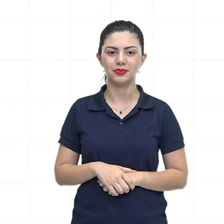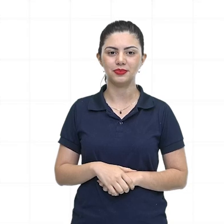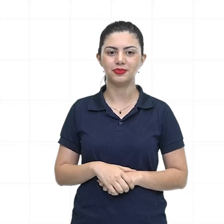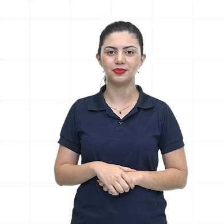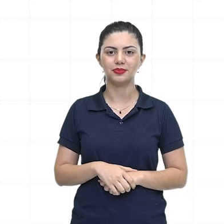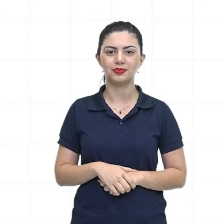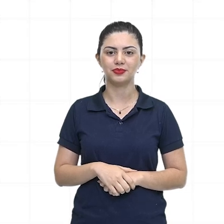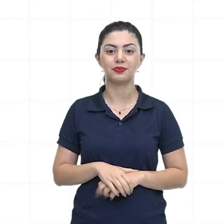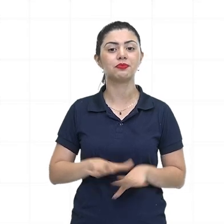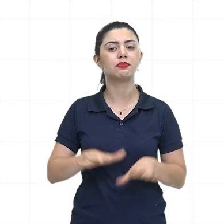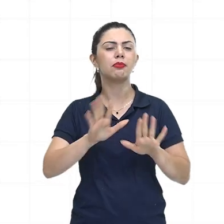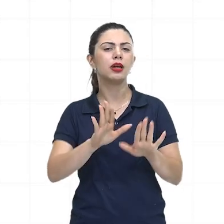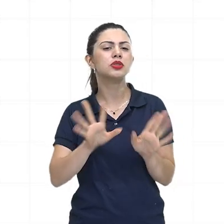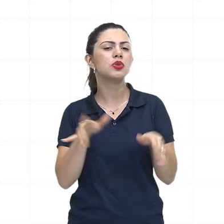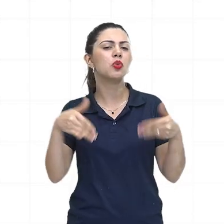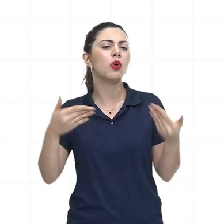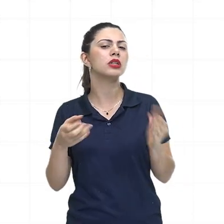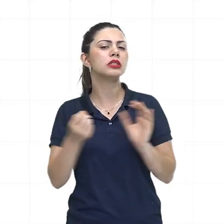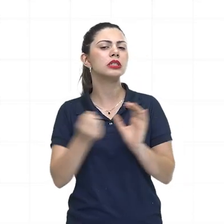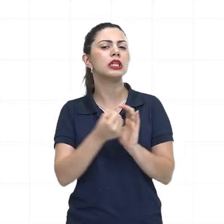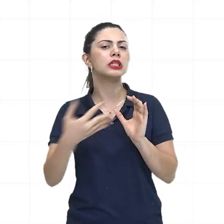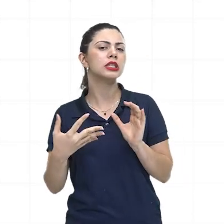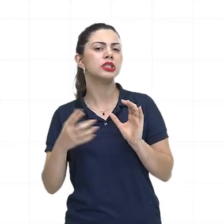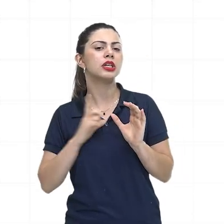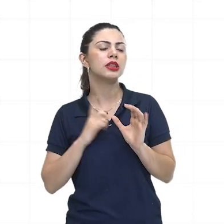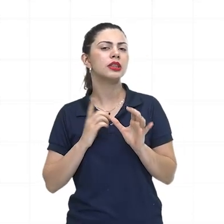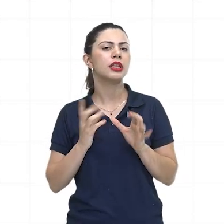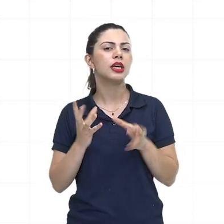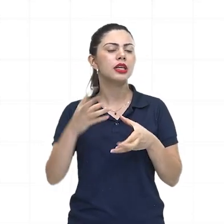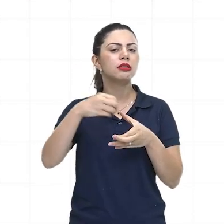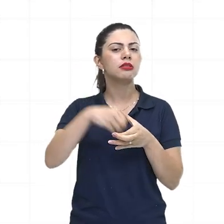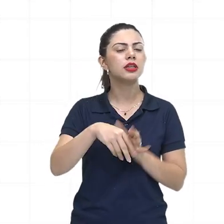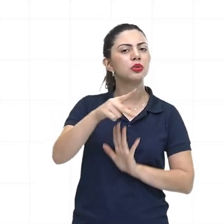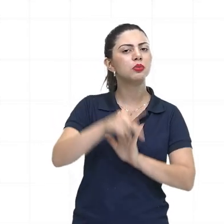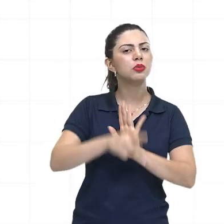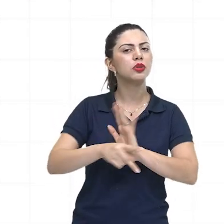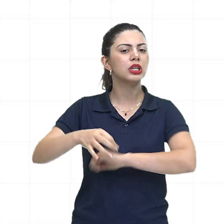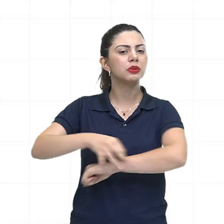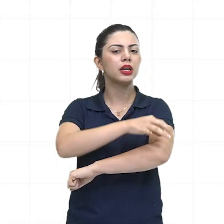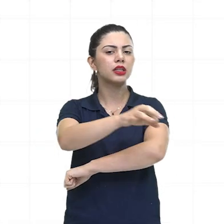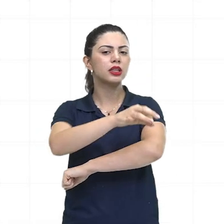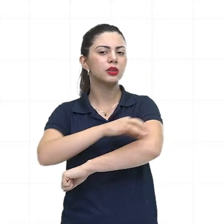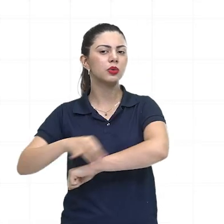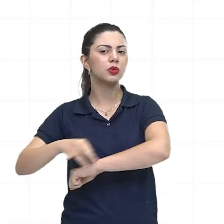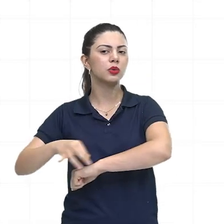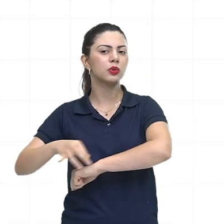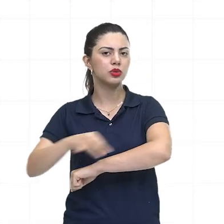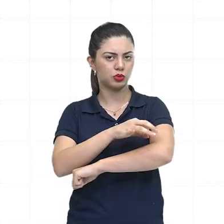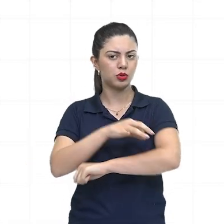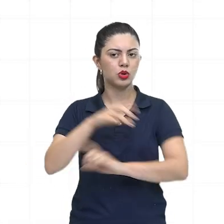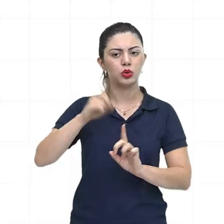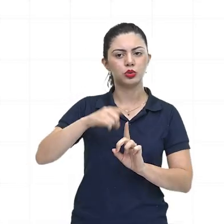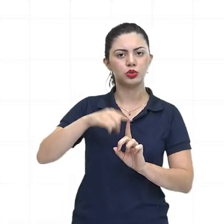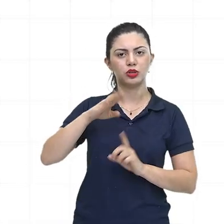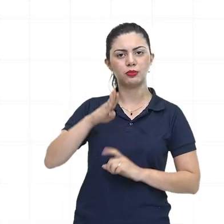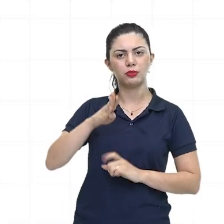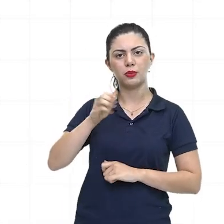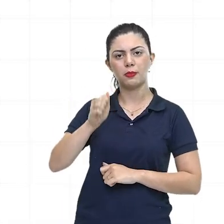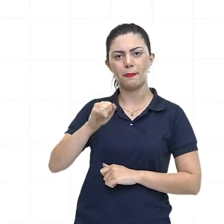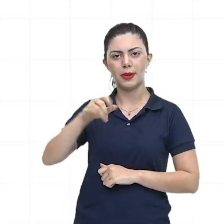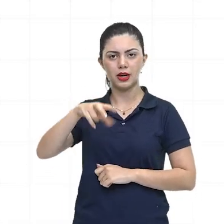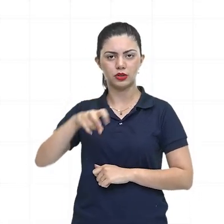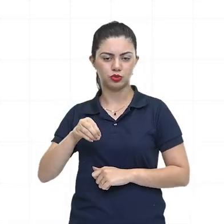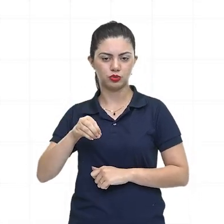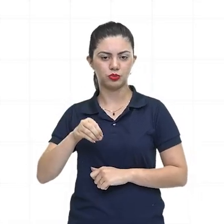Então, quais são os elementos que vão compor uma planta baixa? No caso aqui, nós estamos direcionando